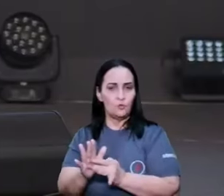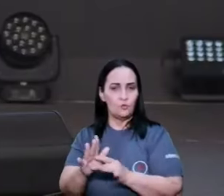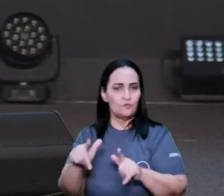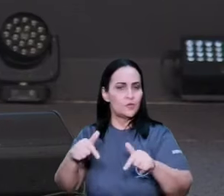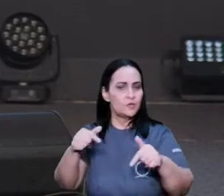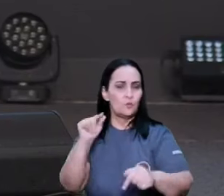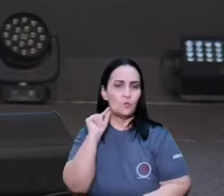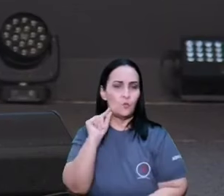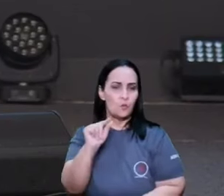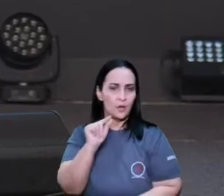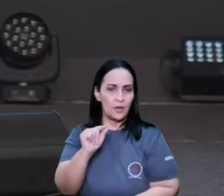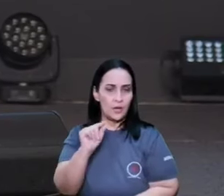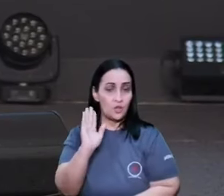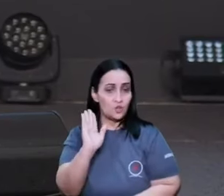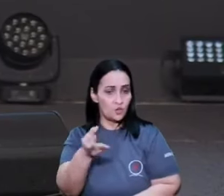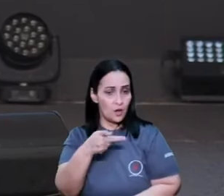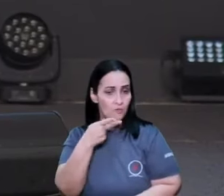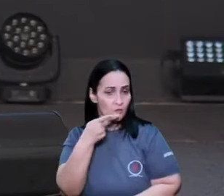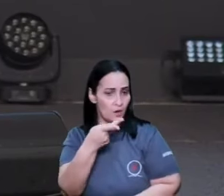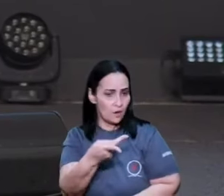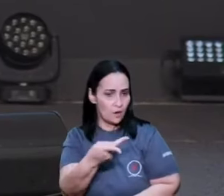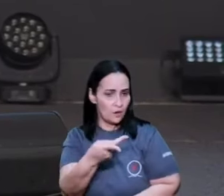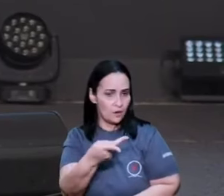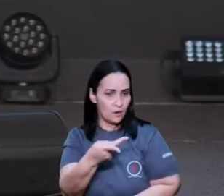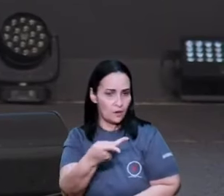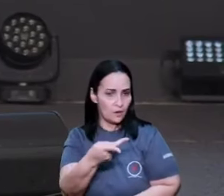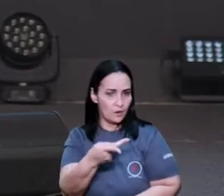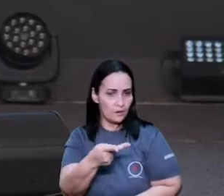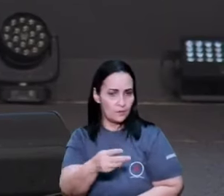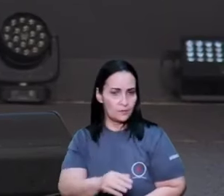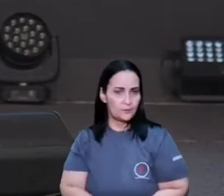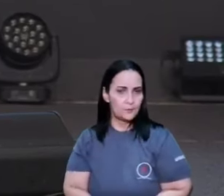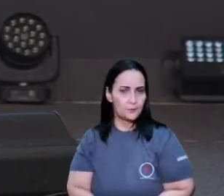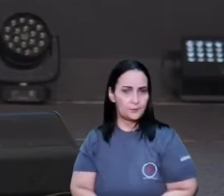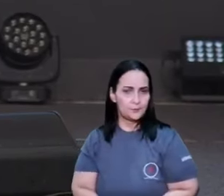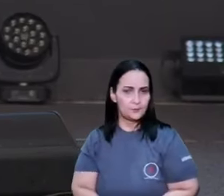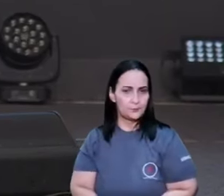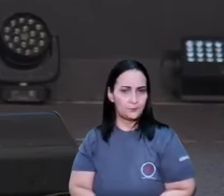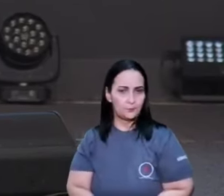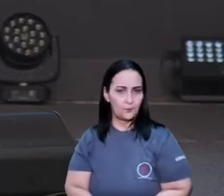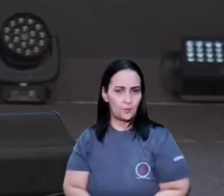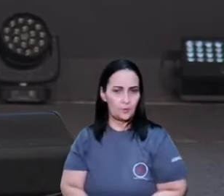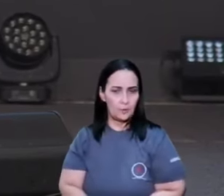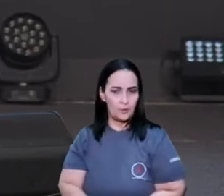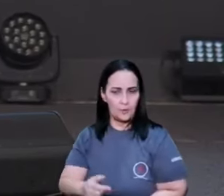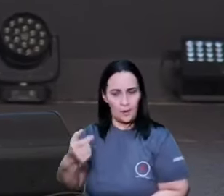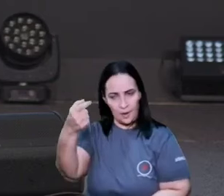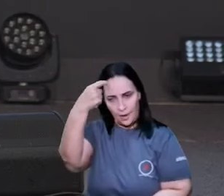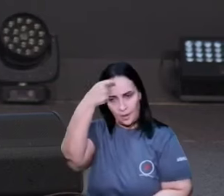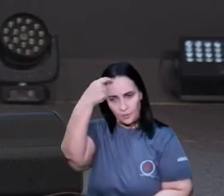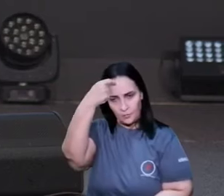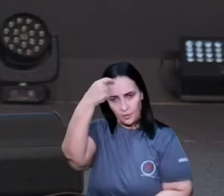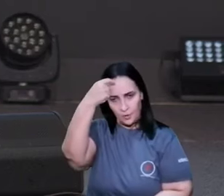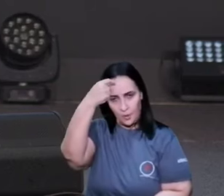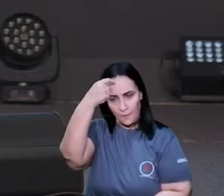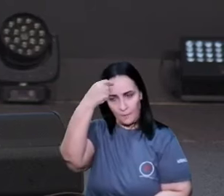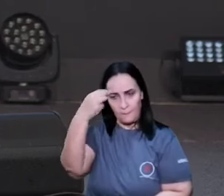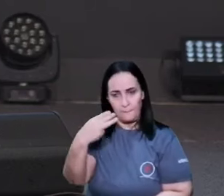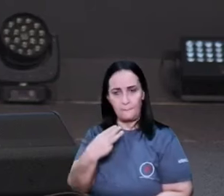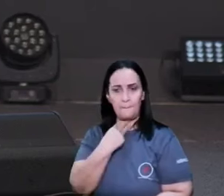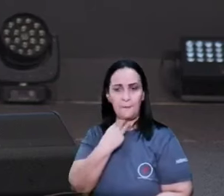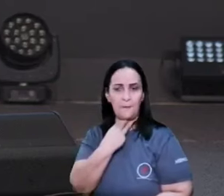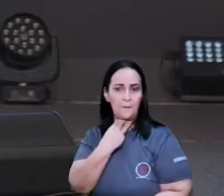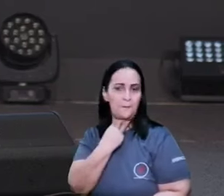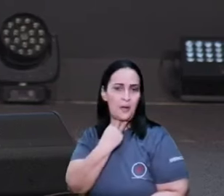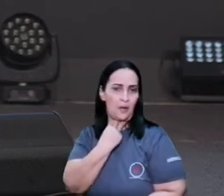não tenho te dito o quê sabe o que que Jesus tá fazendo ativando a memória dela para que ao